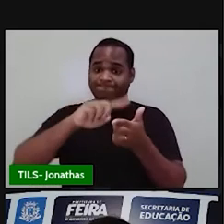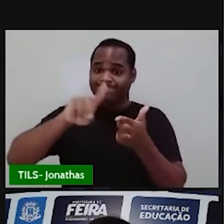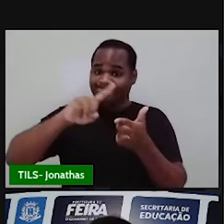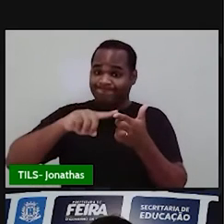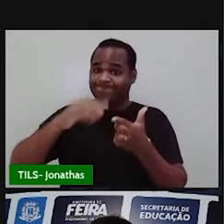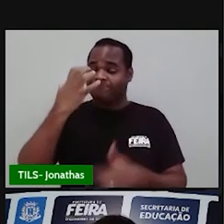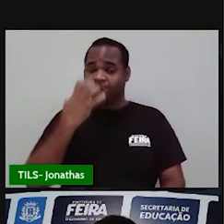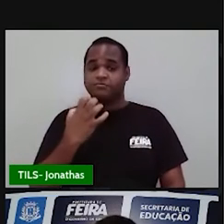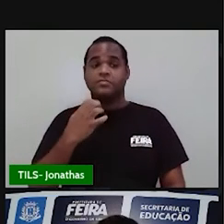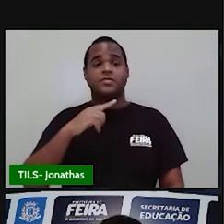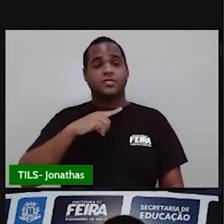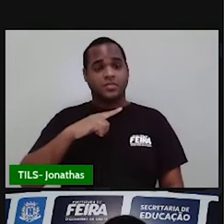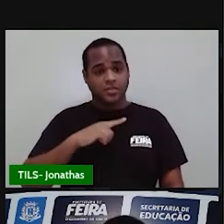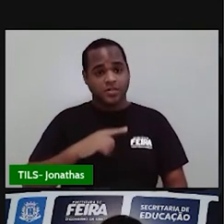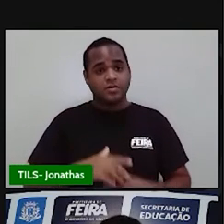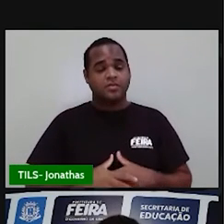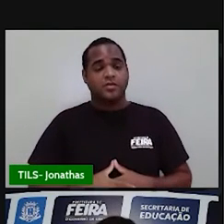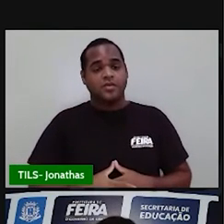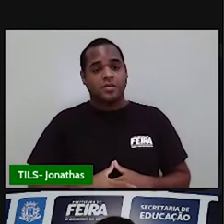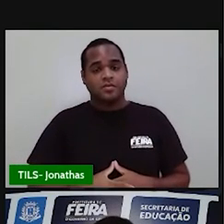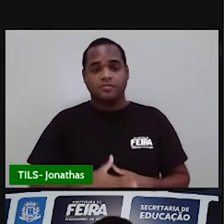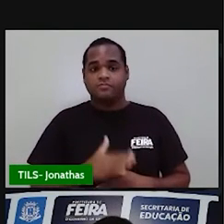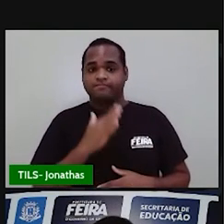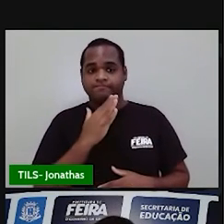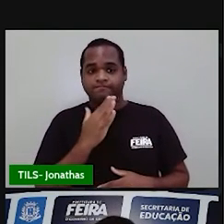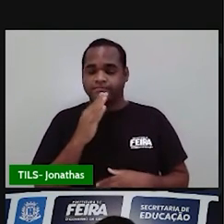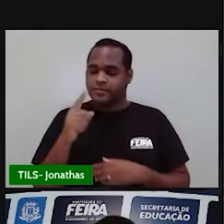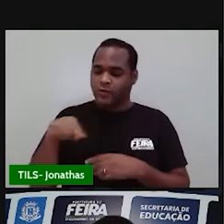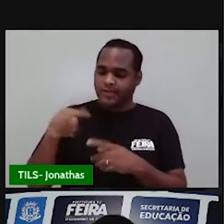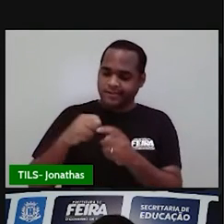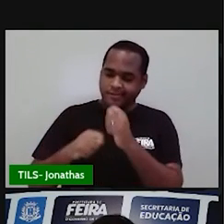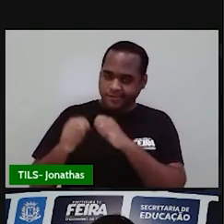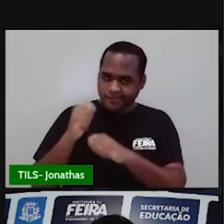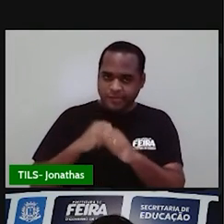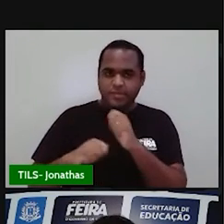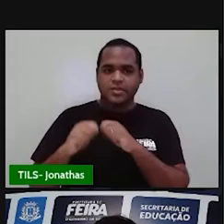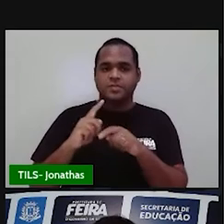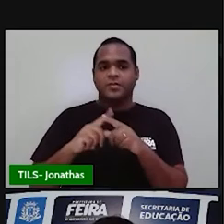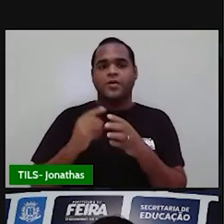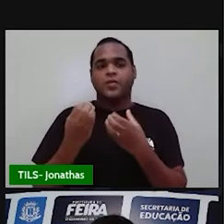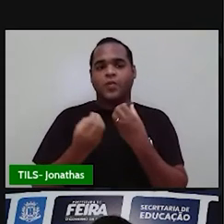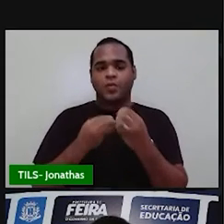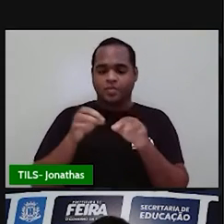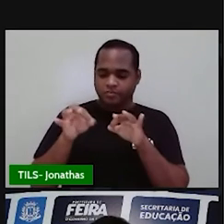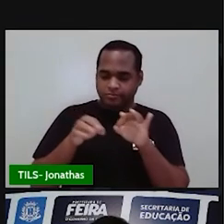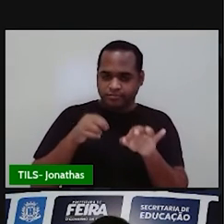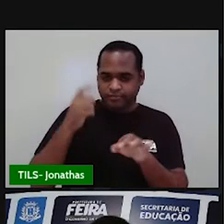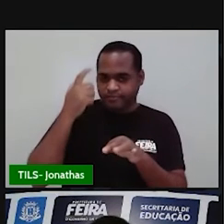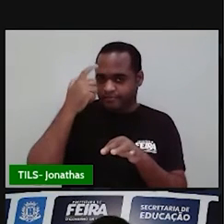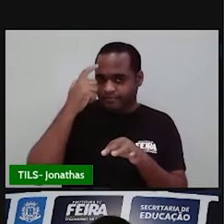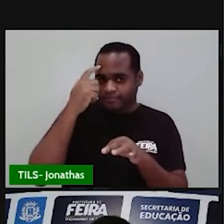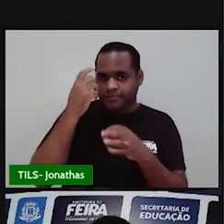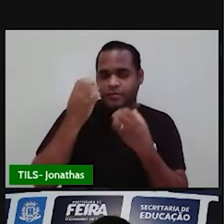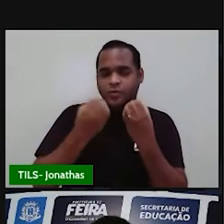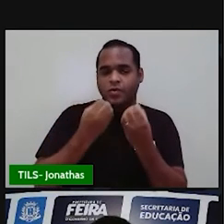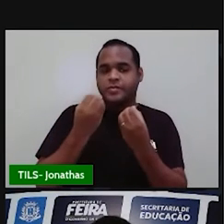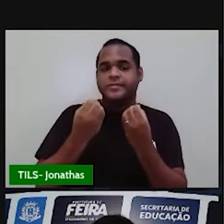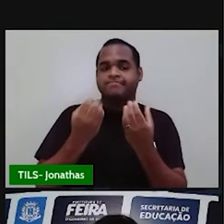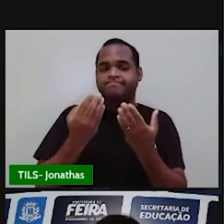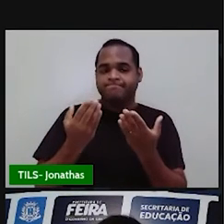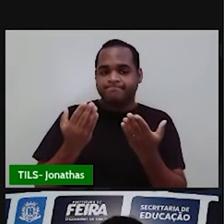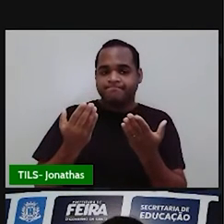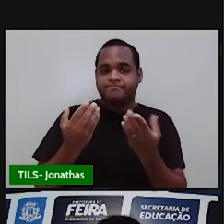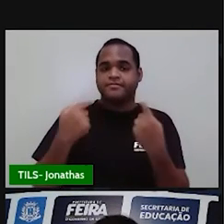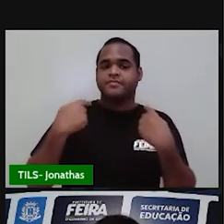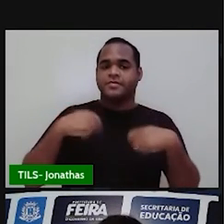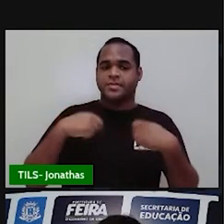verdade? Então, conhecer o nosso consumo de energia elétrica faz com que a gente pense, né, que a